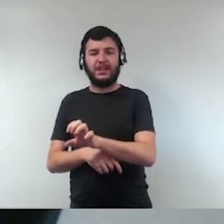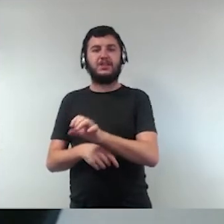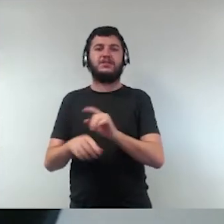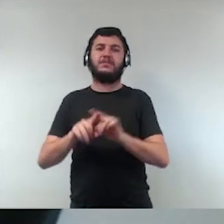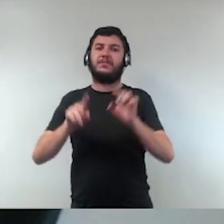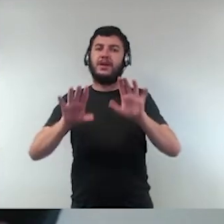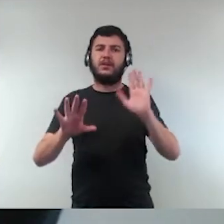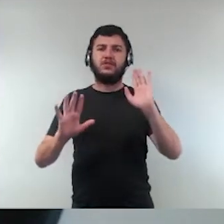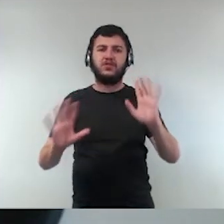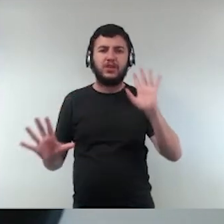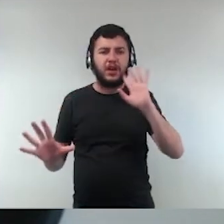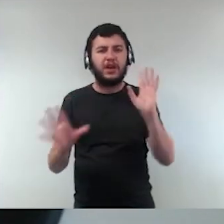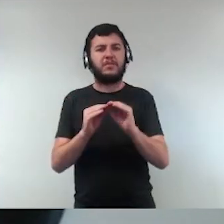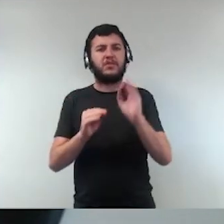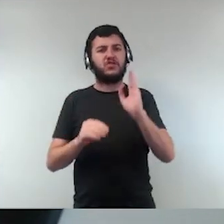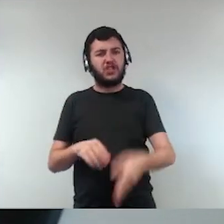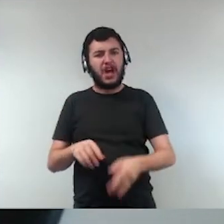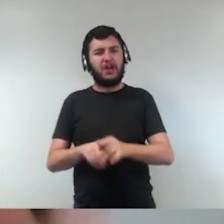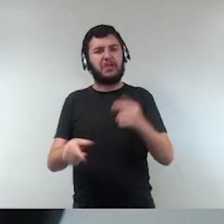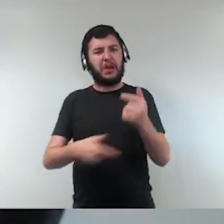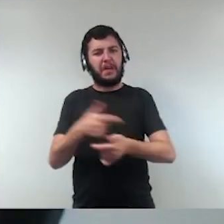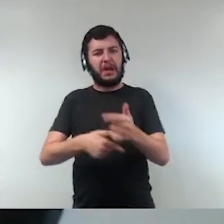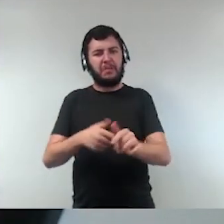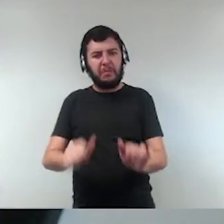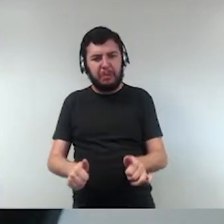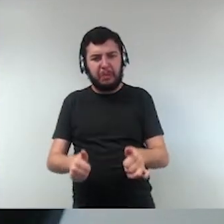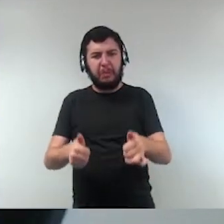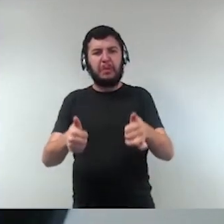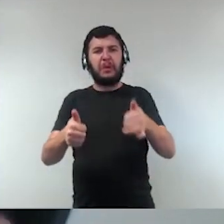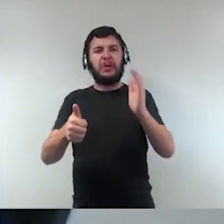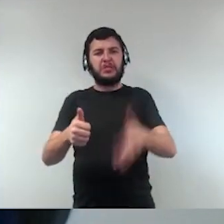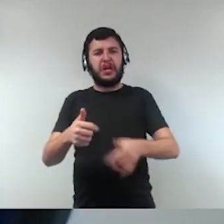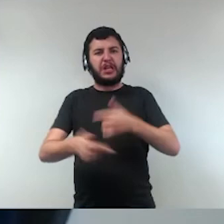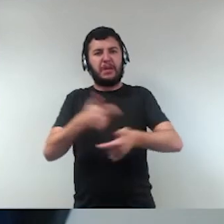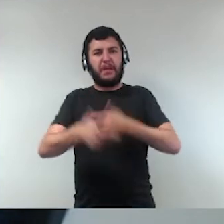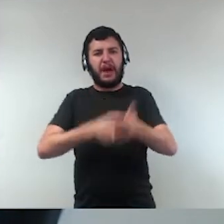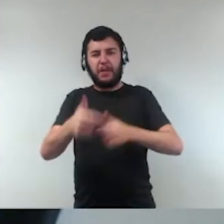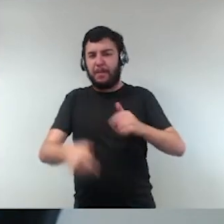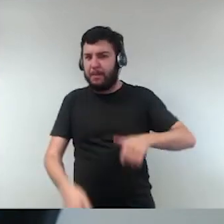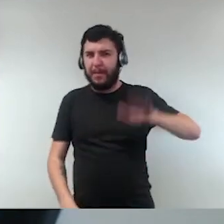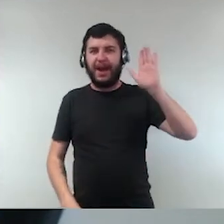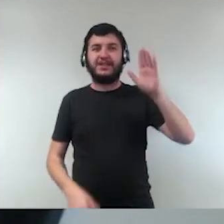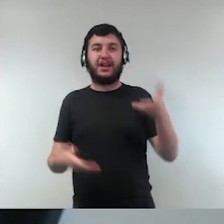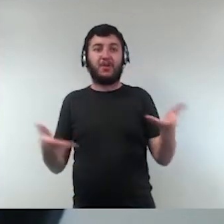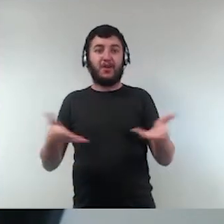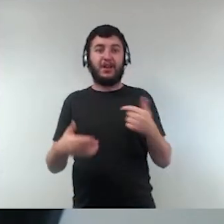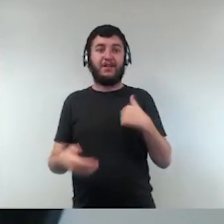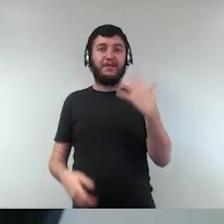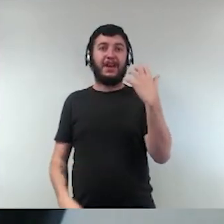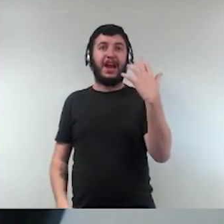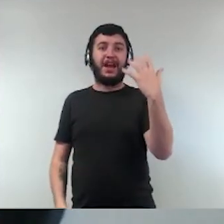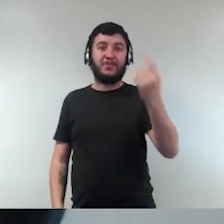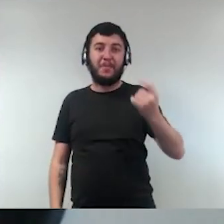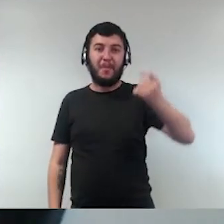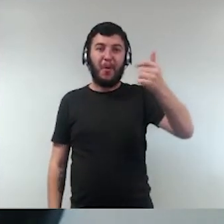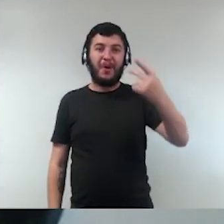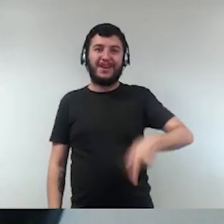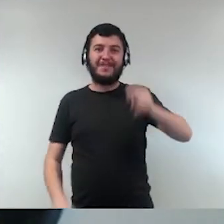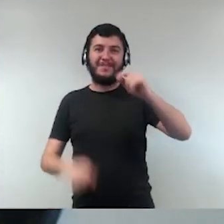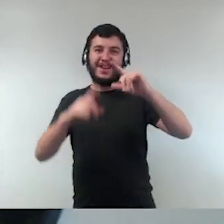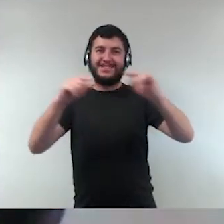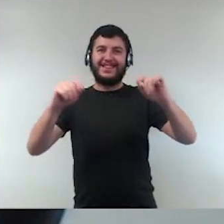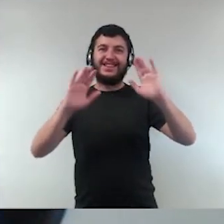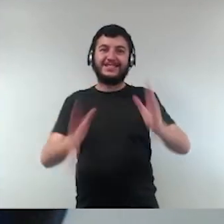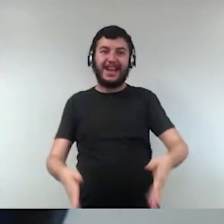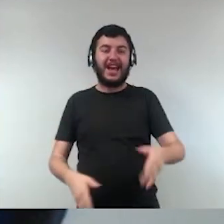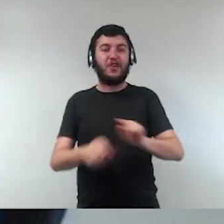Eu posso falar isso por mim. Viajo muito menos a Brasília, como sempre encontrava o Fred nos corredores do